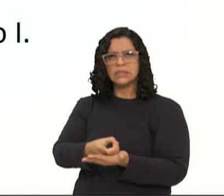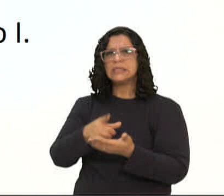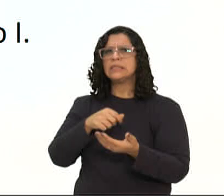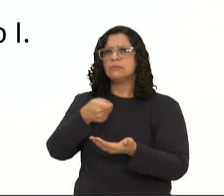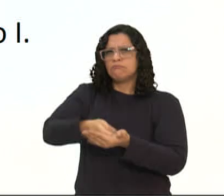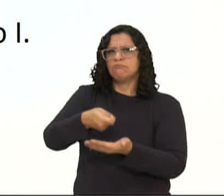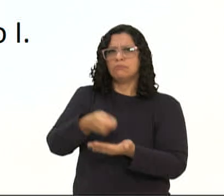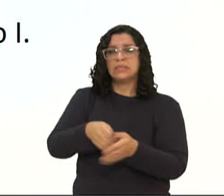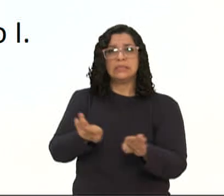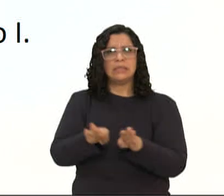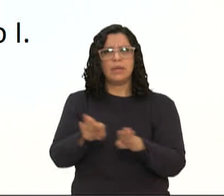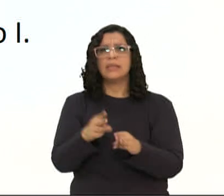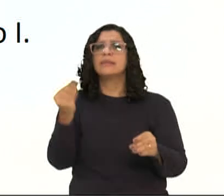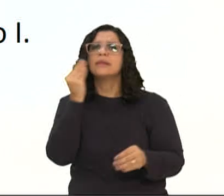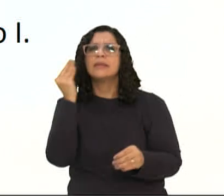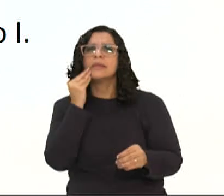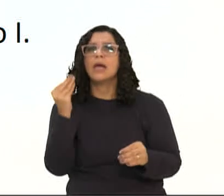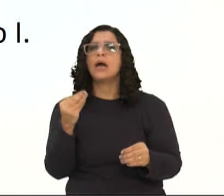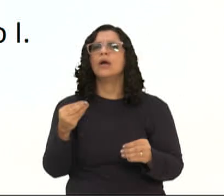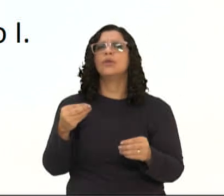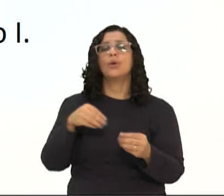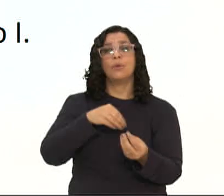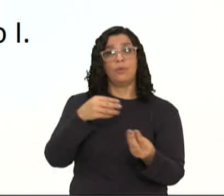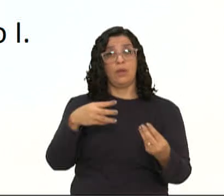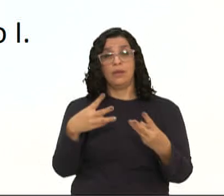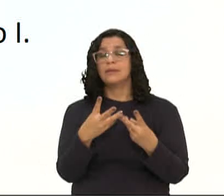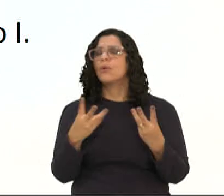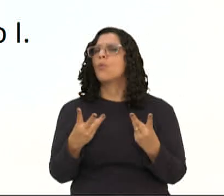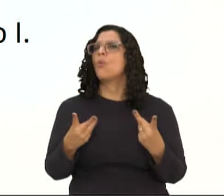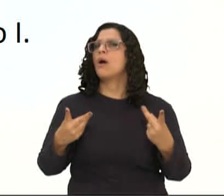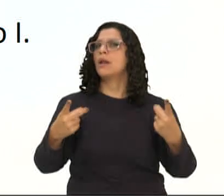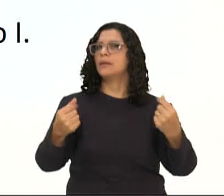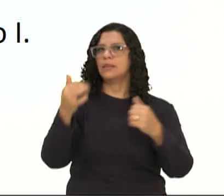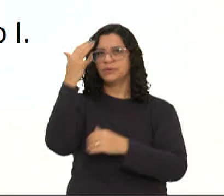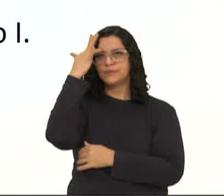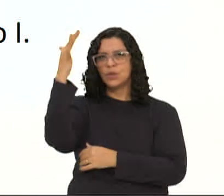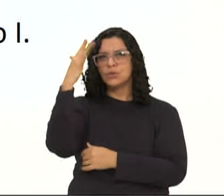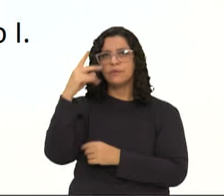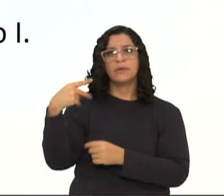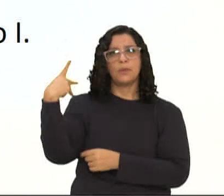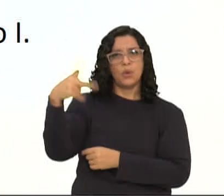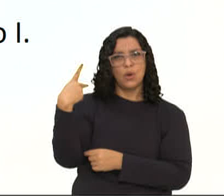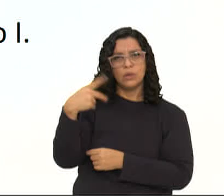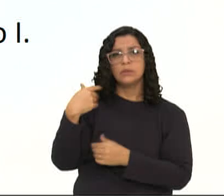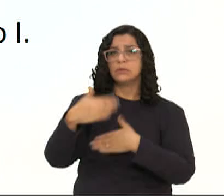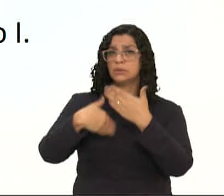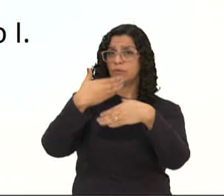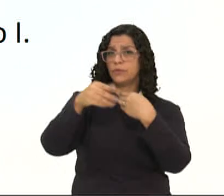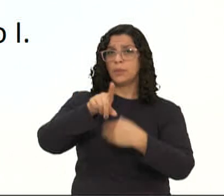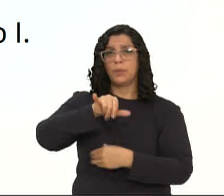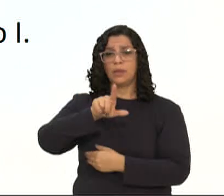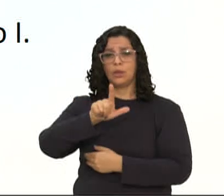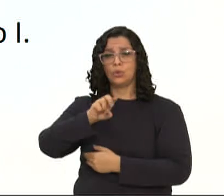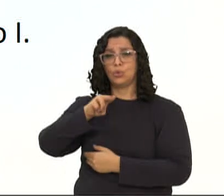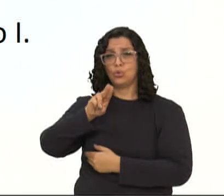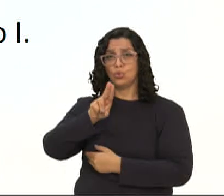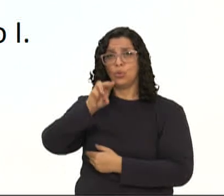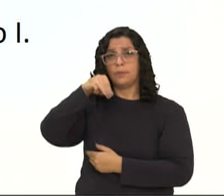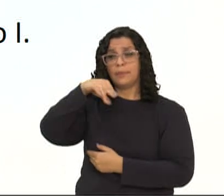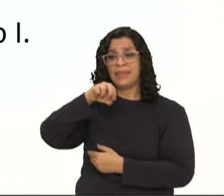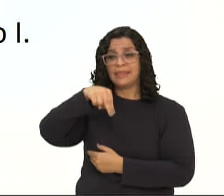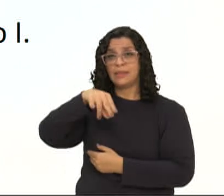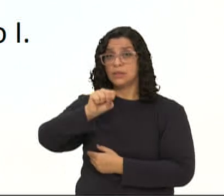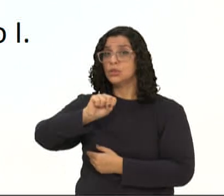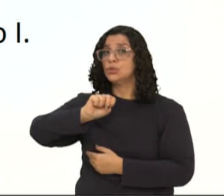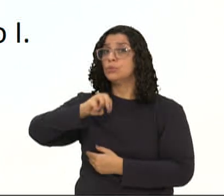pela tentativa de harmonizar ideais políticos e filosóficos desenvolvidos pelo iluminismo, com a tradição do